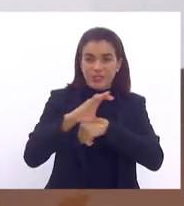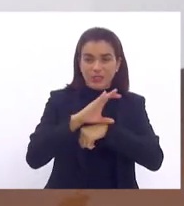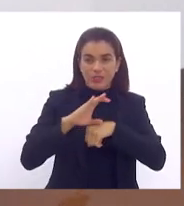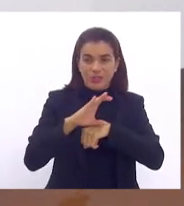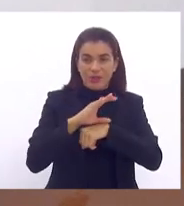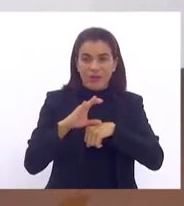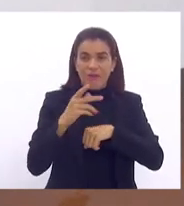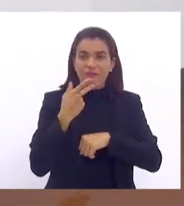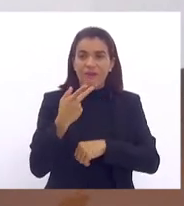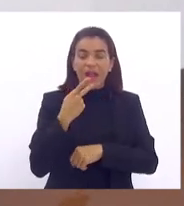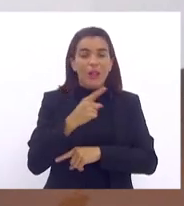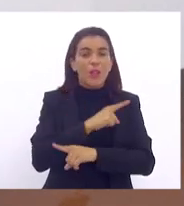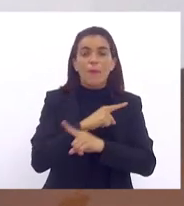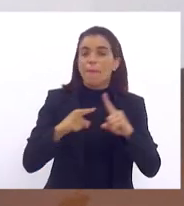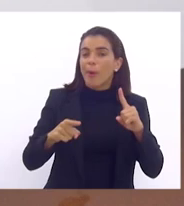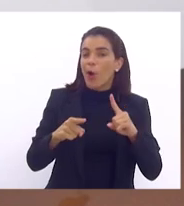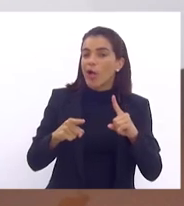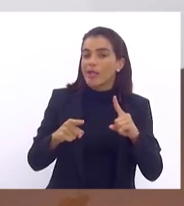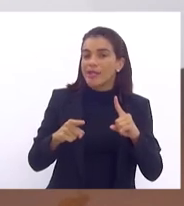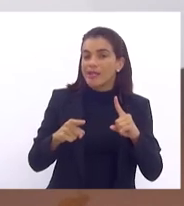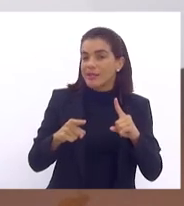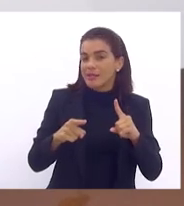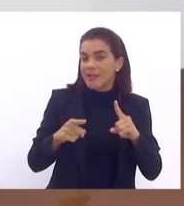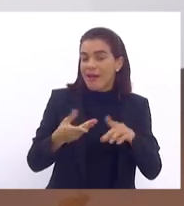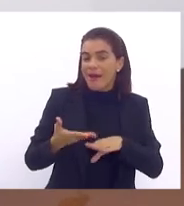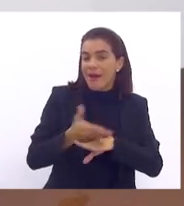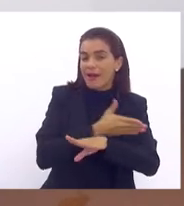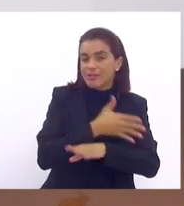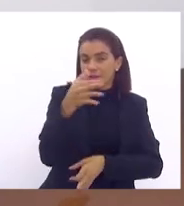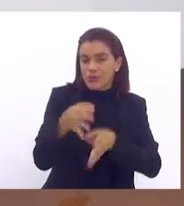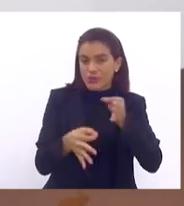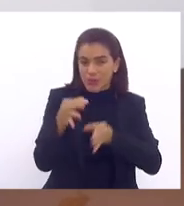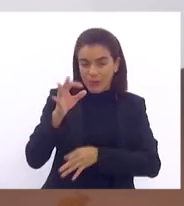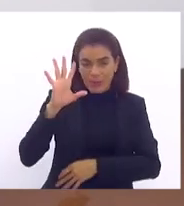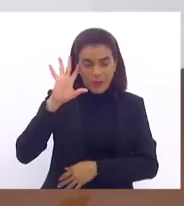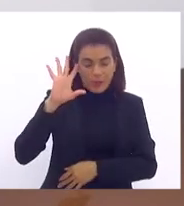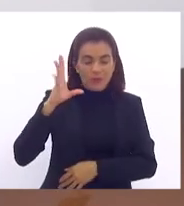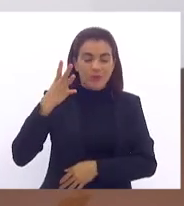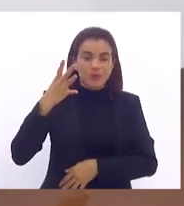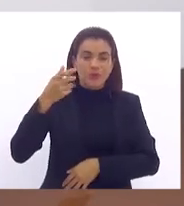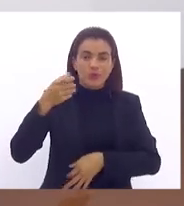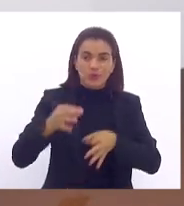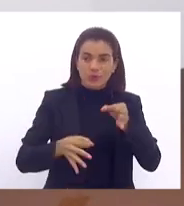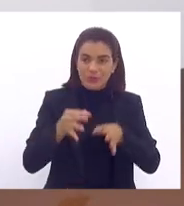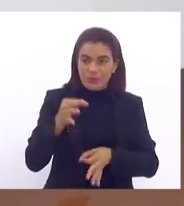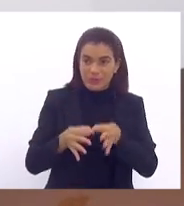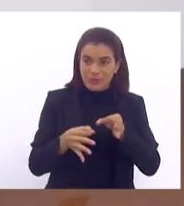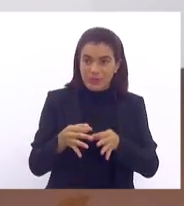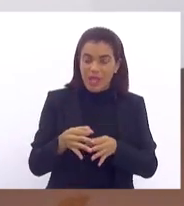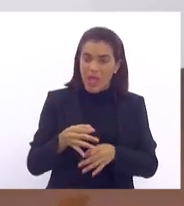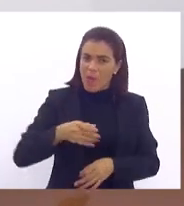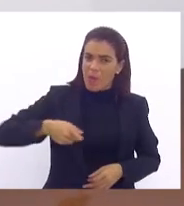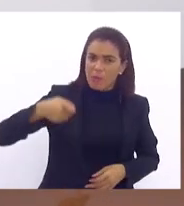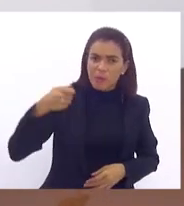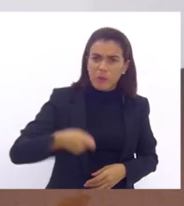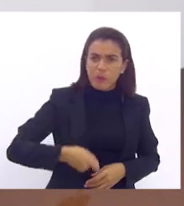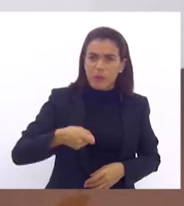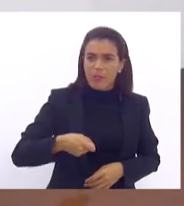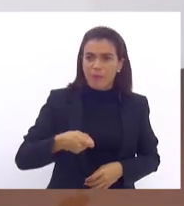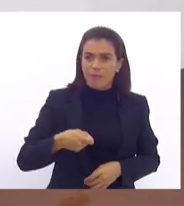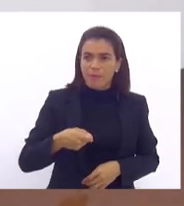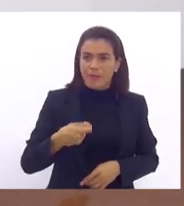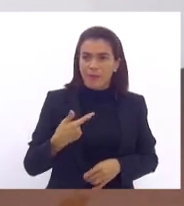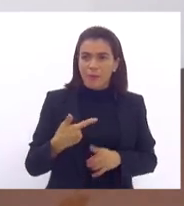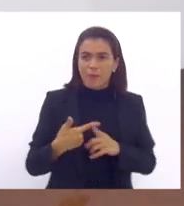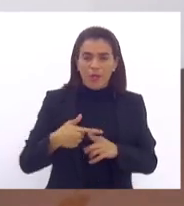nenhum tipo de censura prévia e o bloqueio por tudo que a gente já tá vendo aqui é uma medida sumamente drástica né porque censura